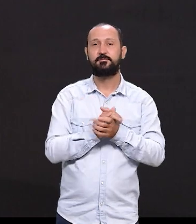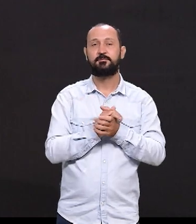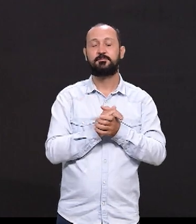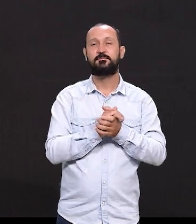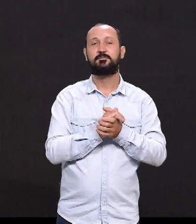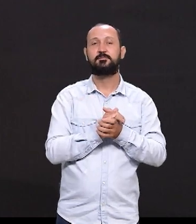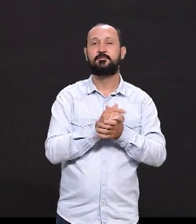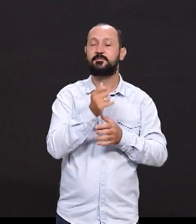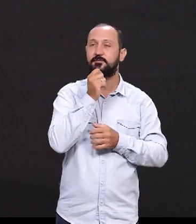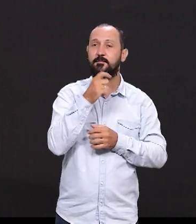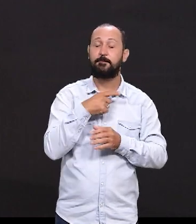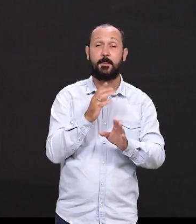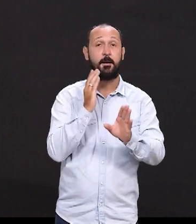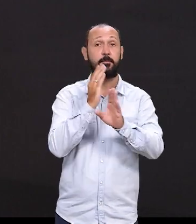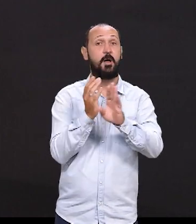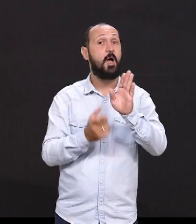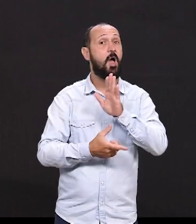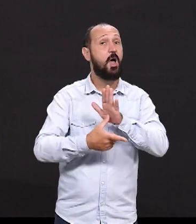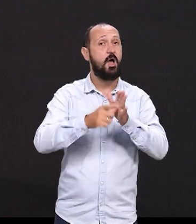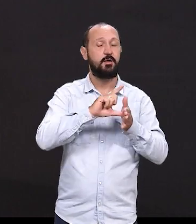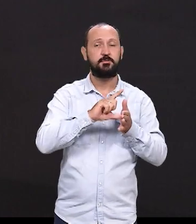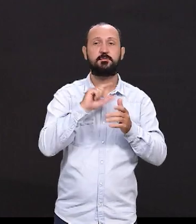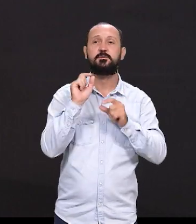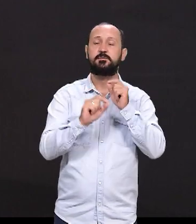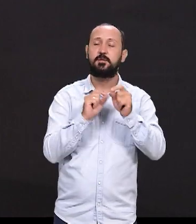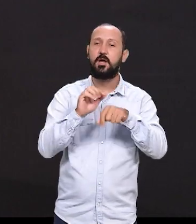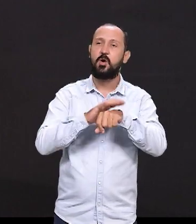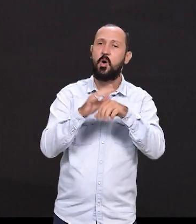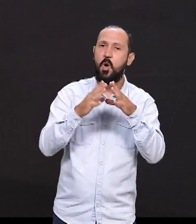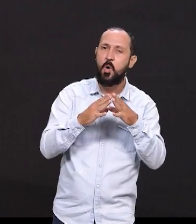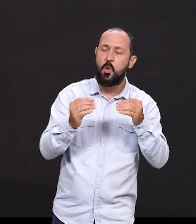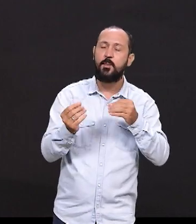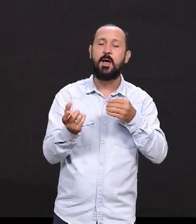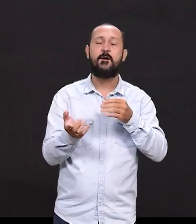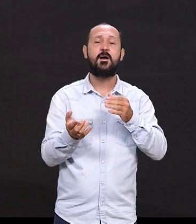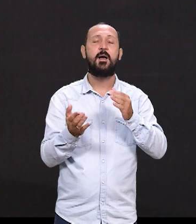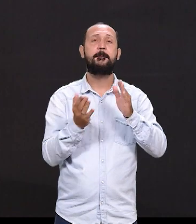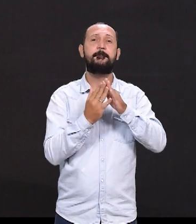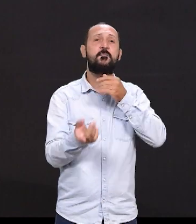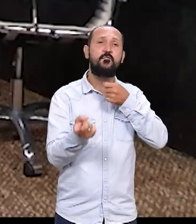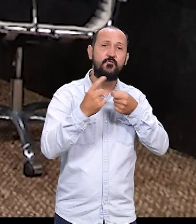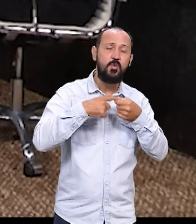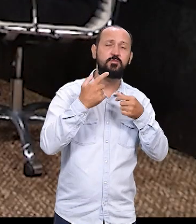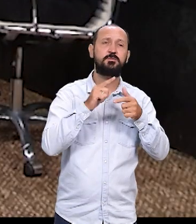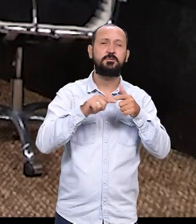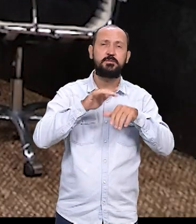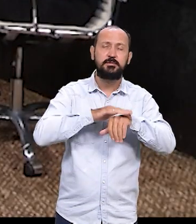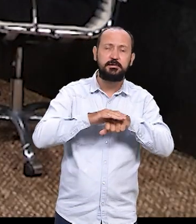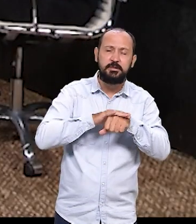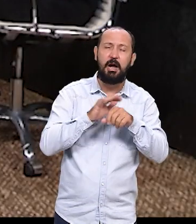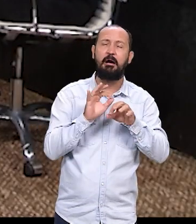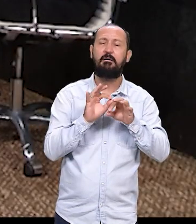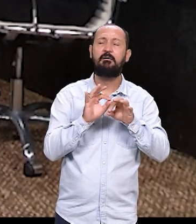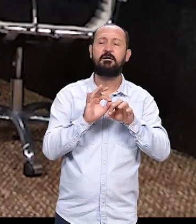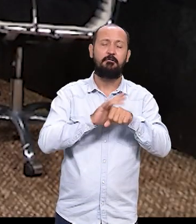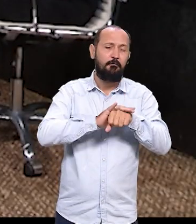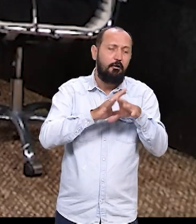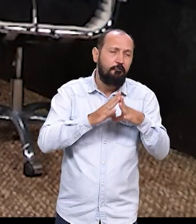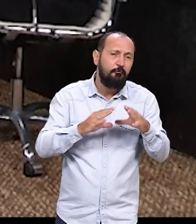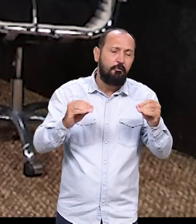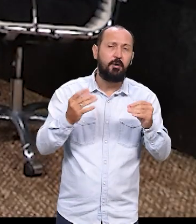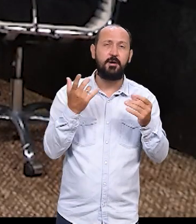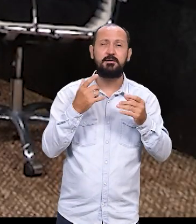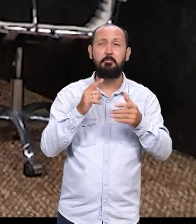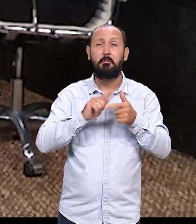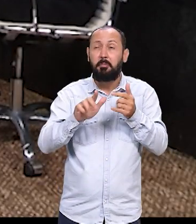eh dos pacientes eles eh TM quando tem o diagnóstico precoce tem a chance de cura e voltar para sua casa íntegro